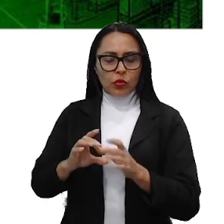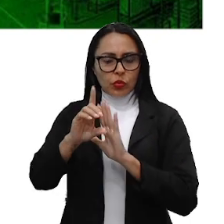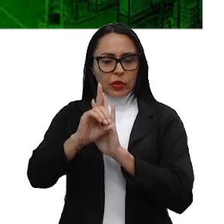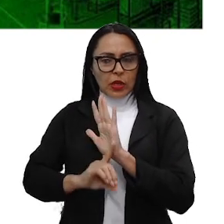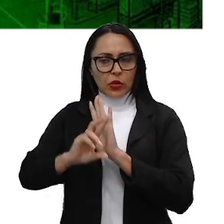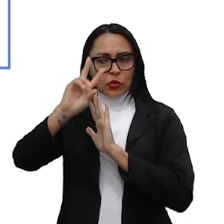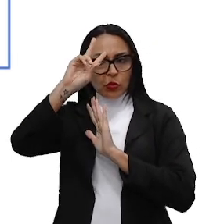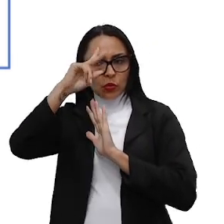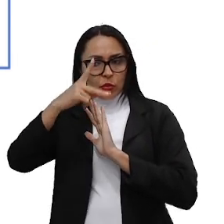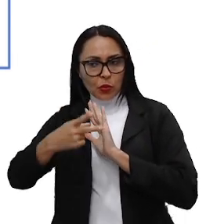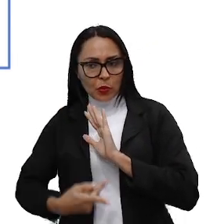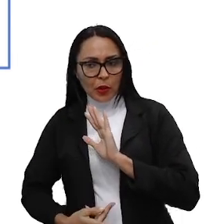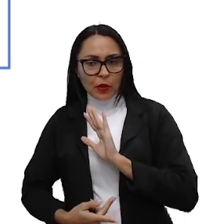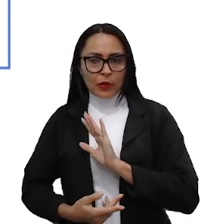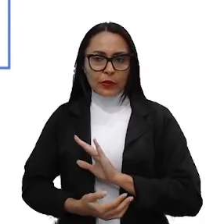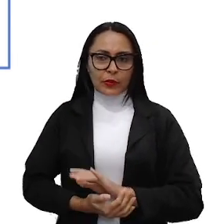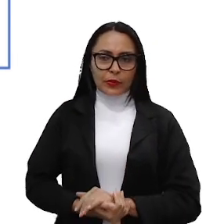humanos.